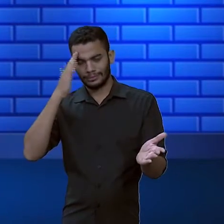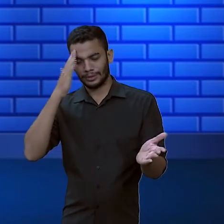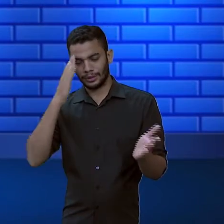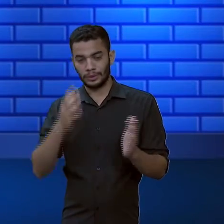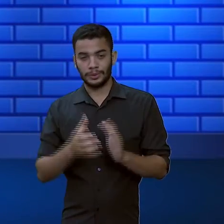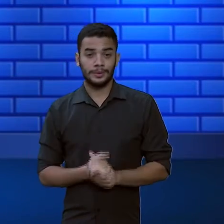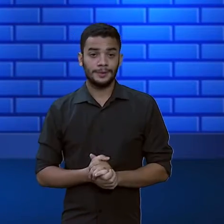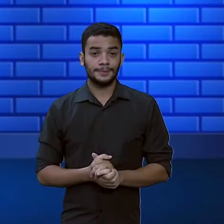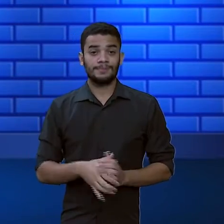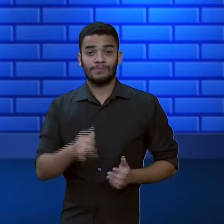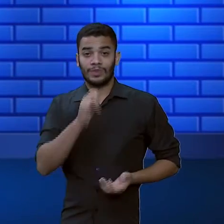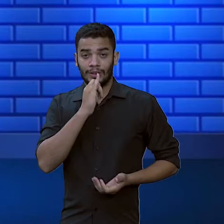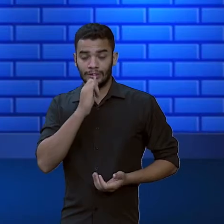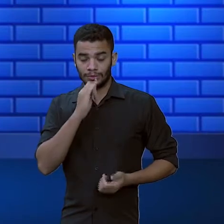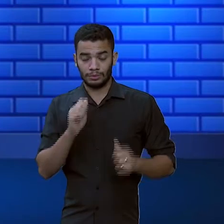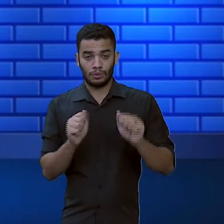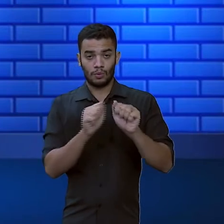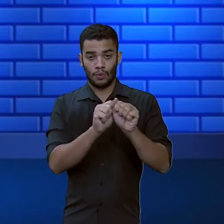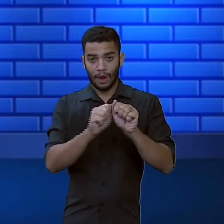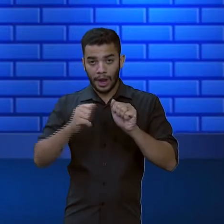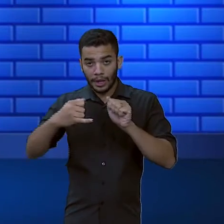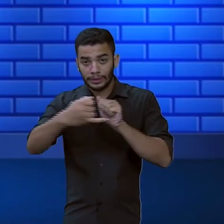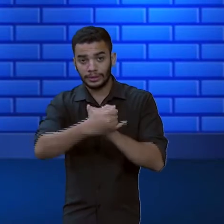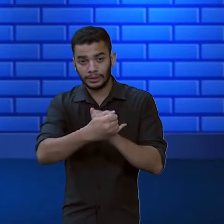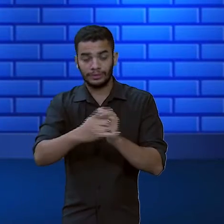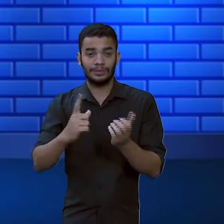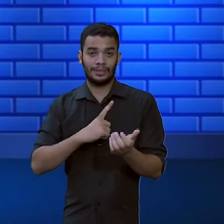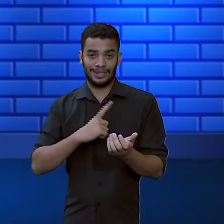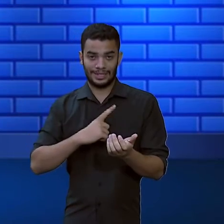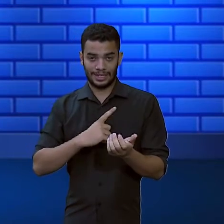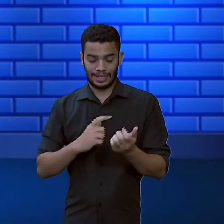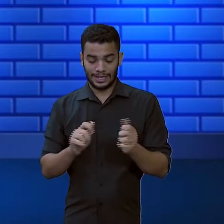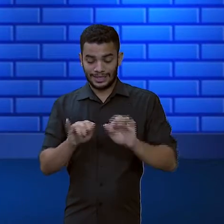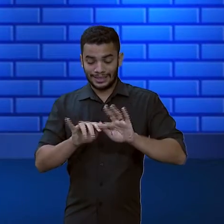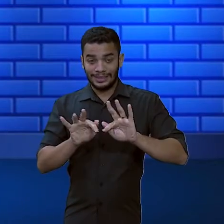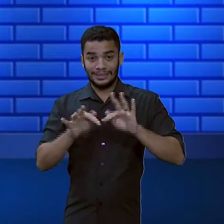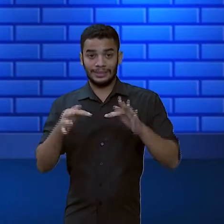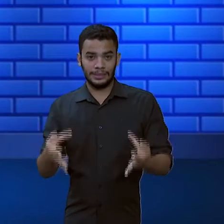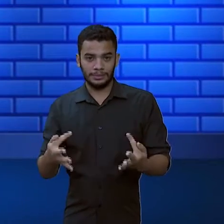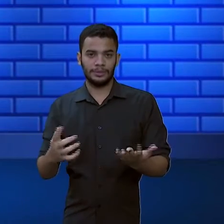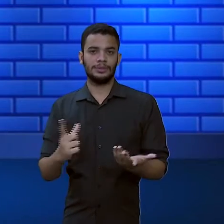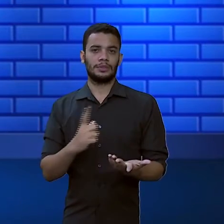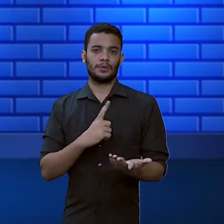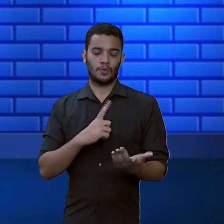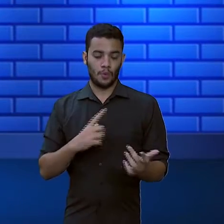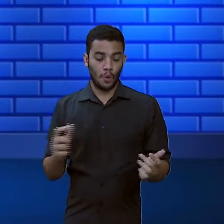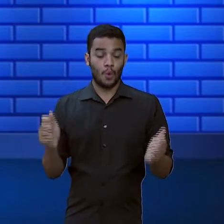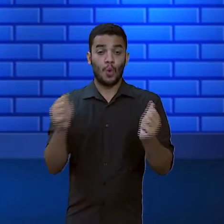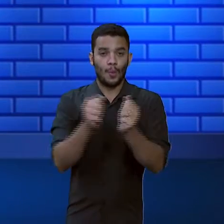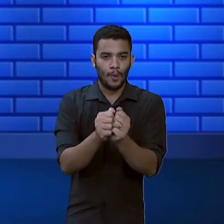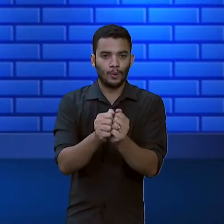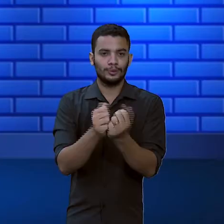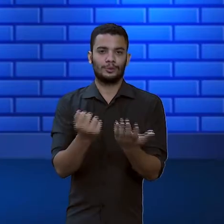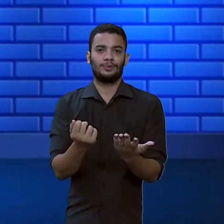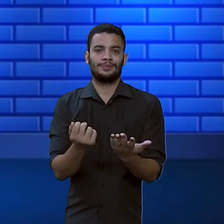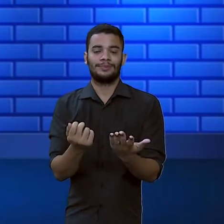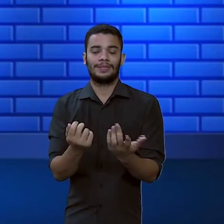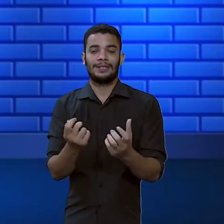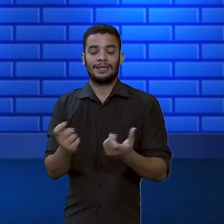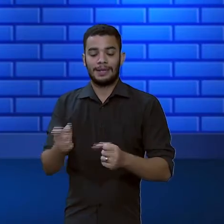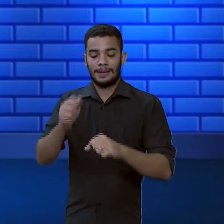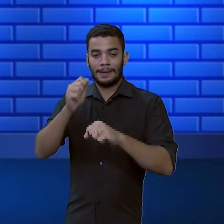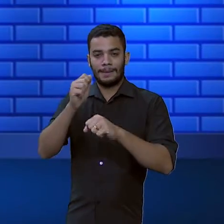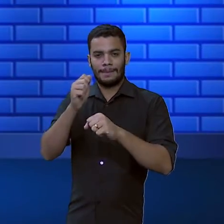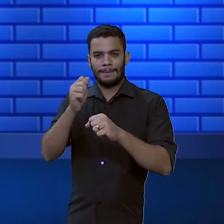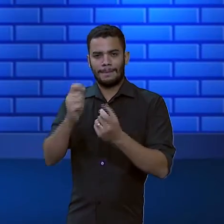Os adjetivos, eles são classificados em adjetivos simples, adjetivos compostos, primitivos e derivados, e